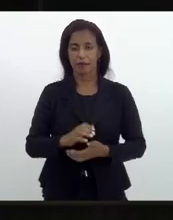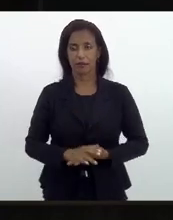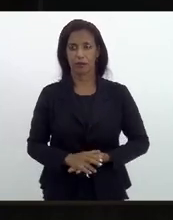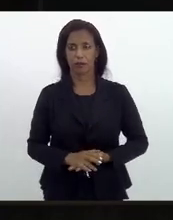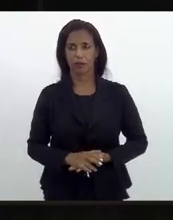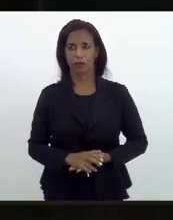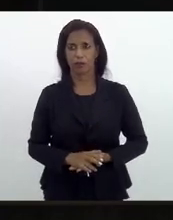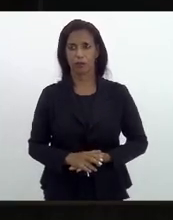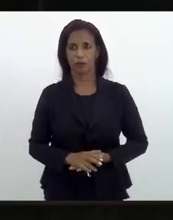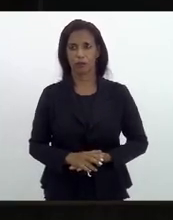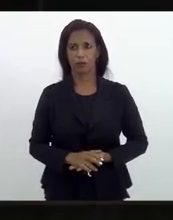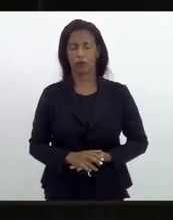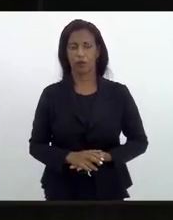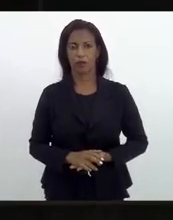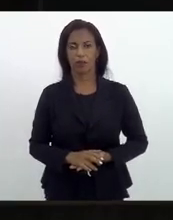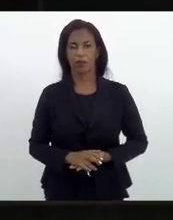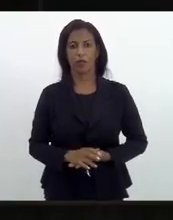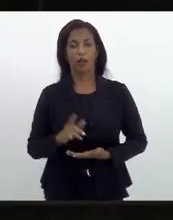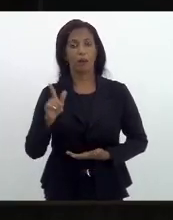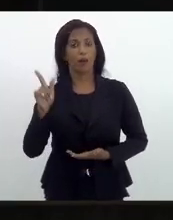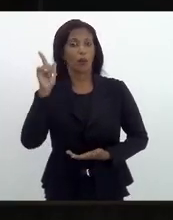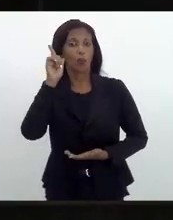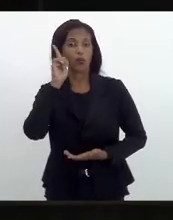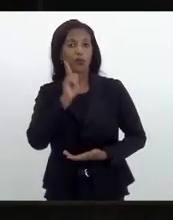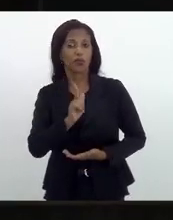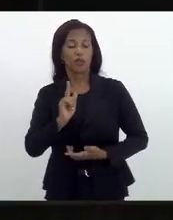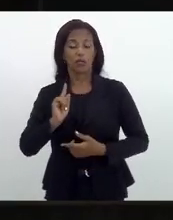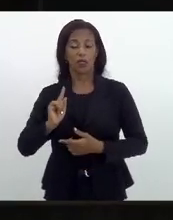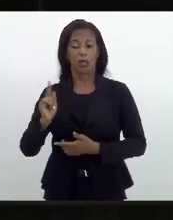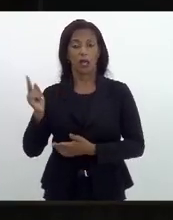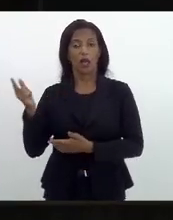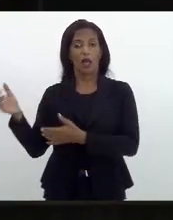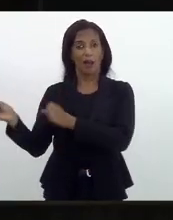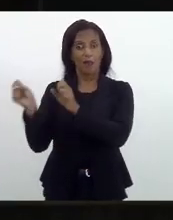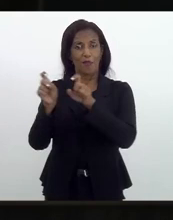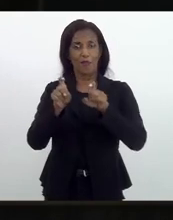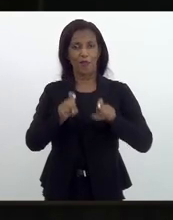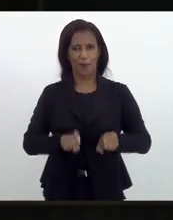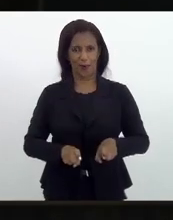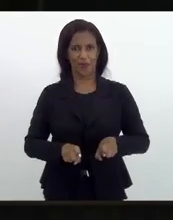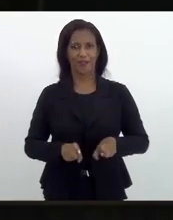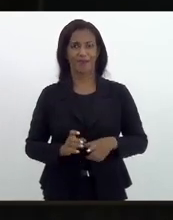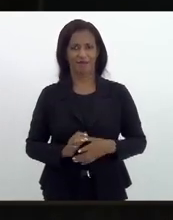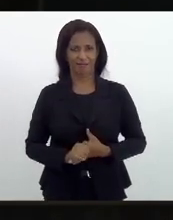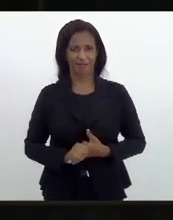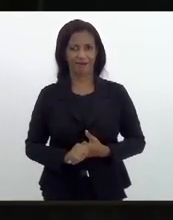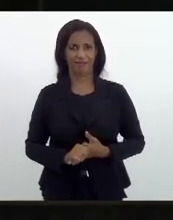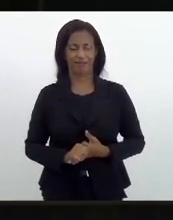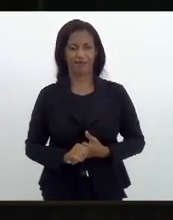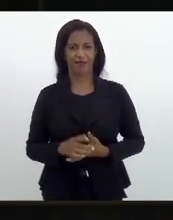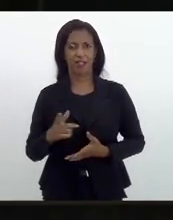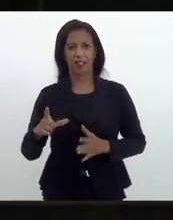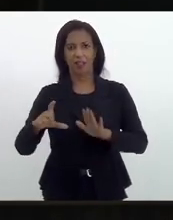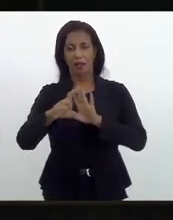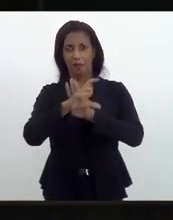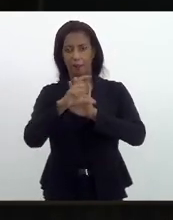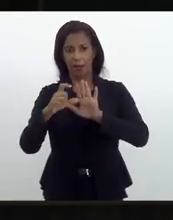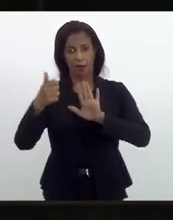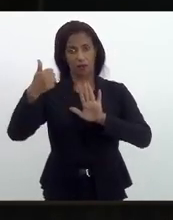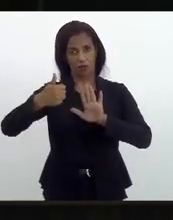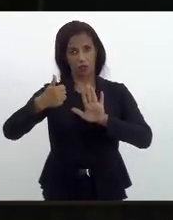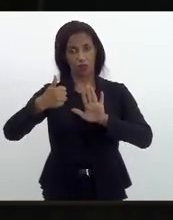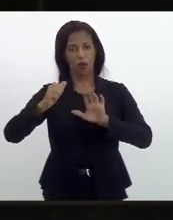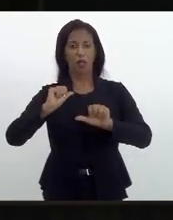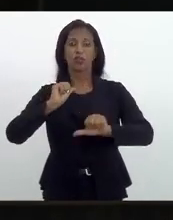lá de... para ele adquirir o direito após a posse. Então, a gente pode mudar aqui, que é o parágrafo do artigo 1º,